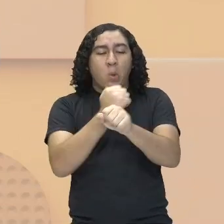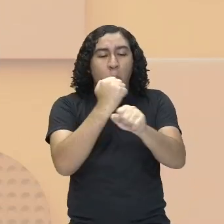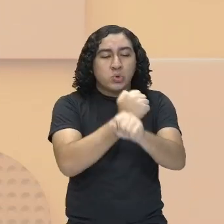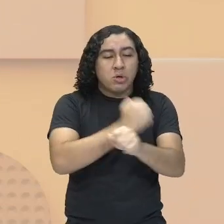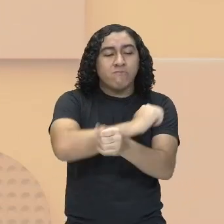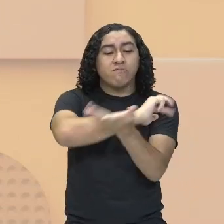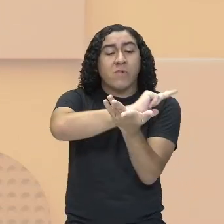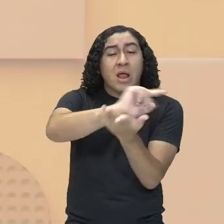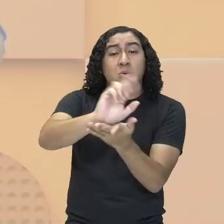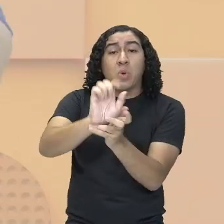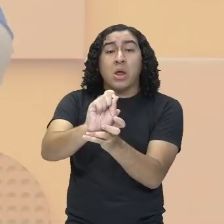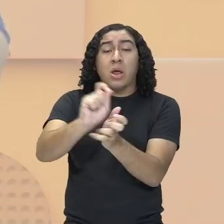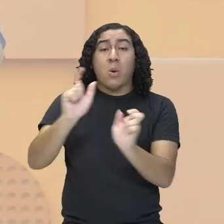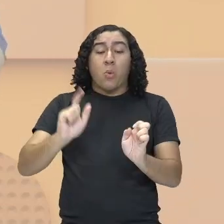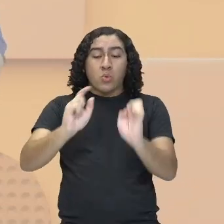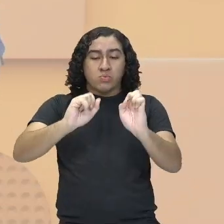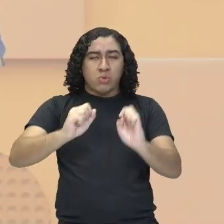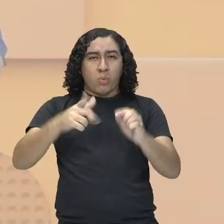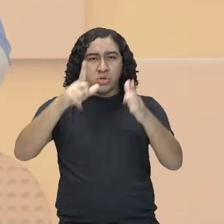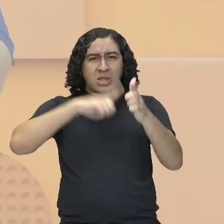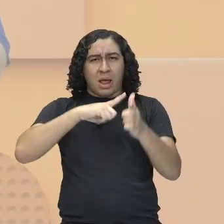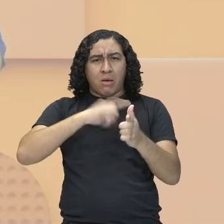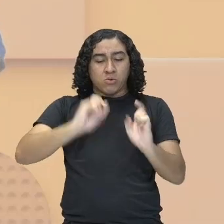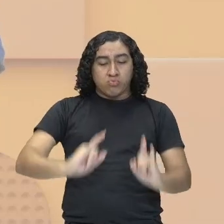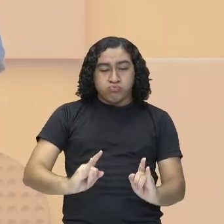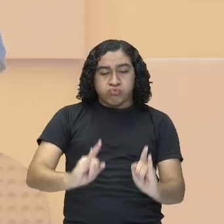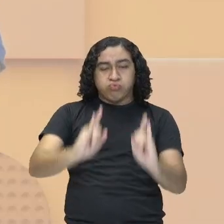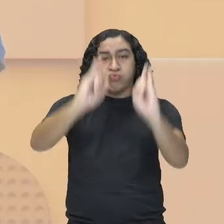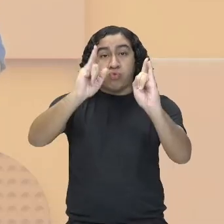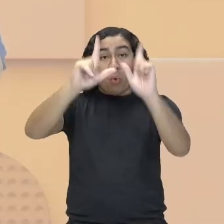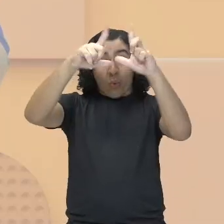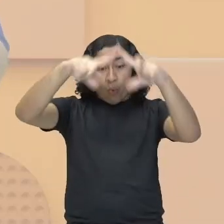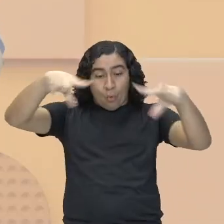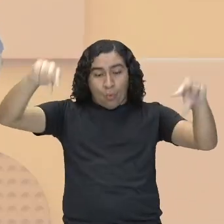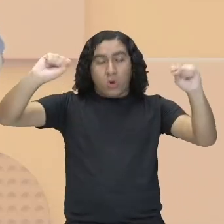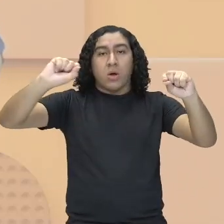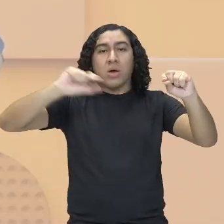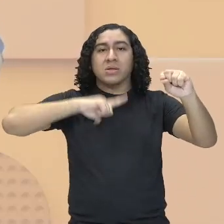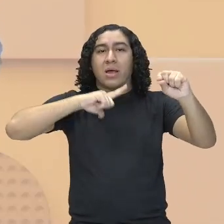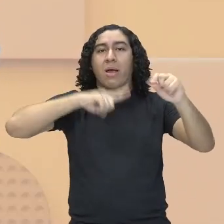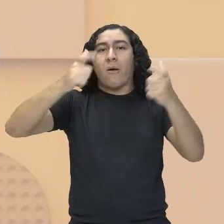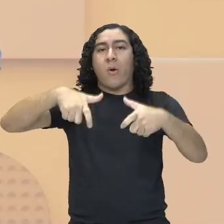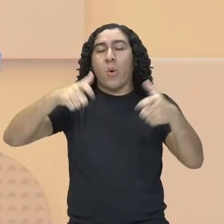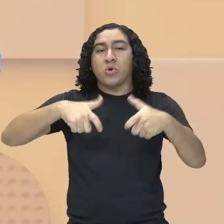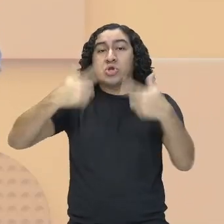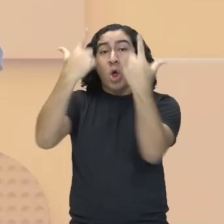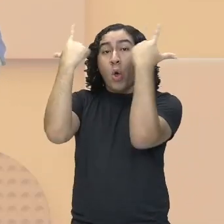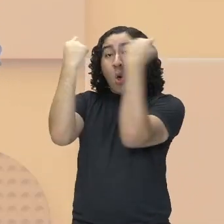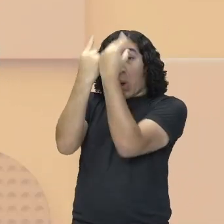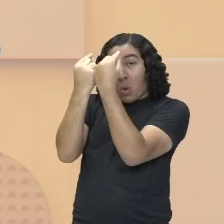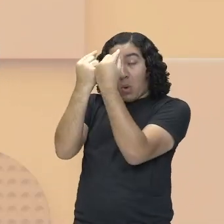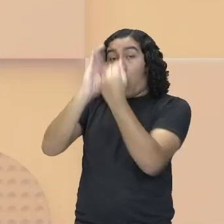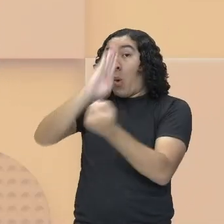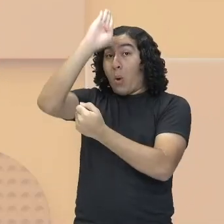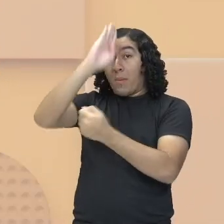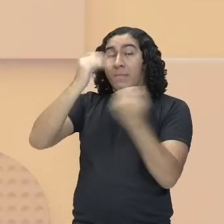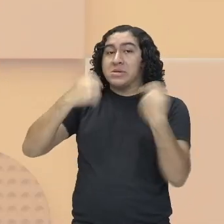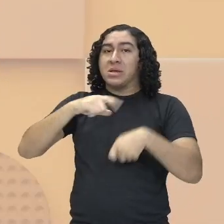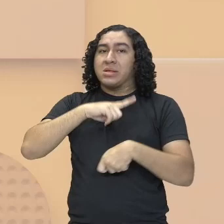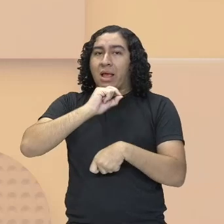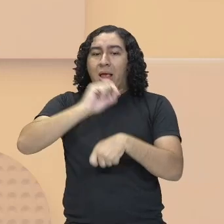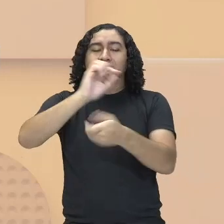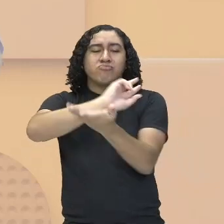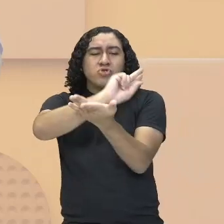uma basílica. E essa basílica, que fica em Roma, né, necessitava de muitos recursos. Então, estavam